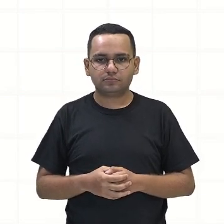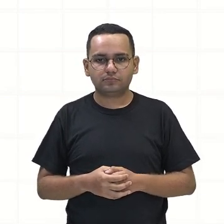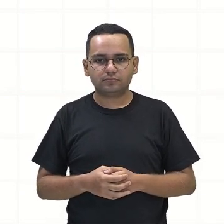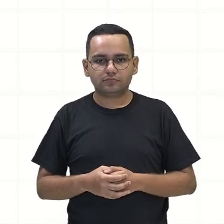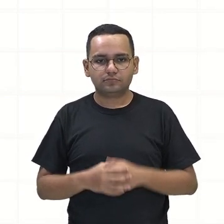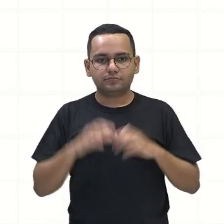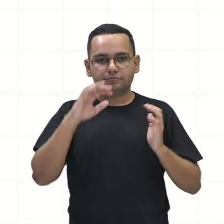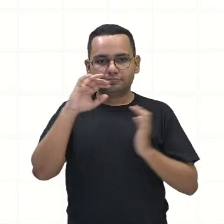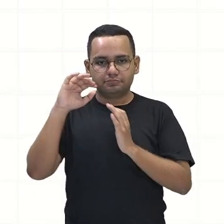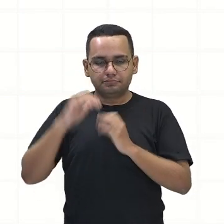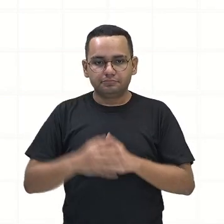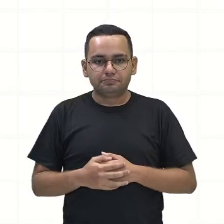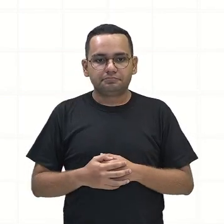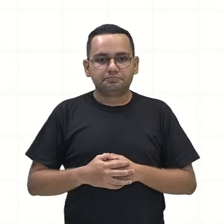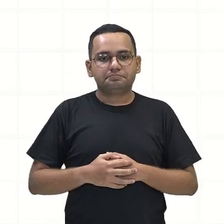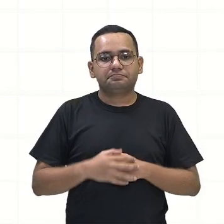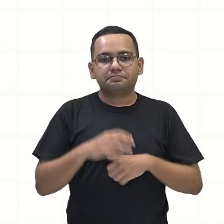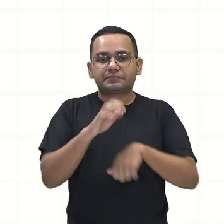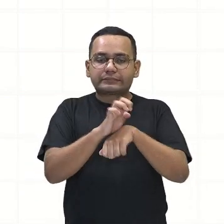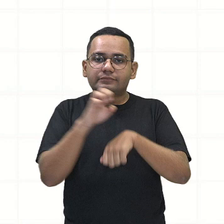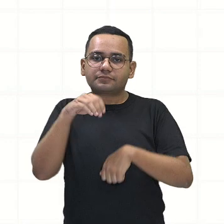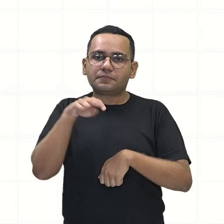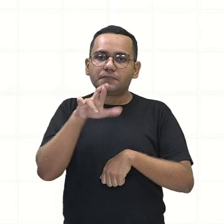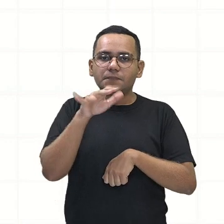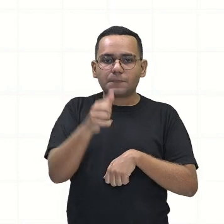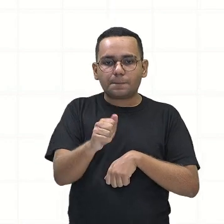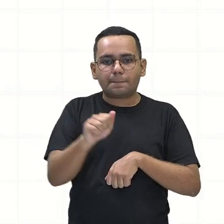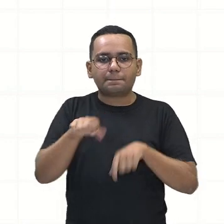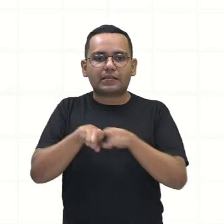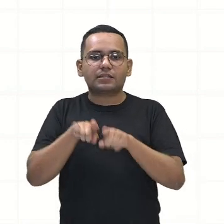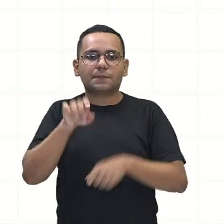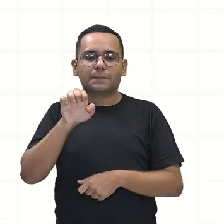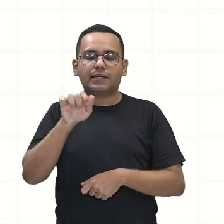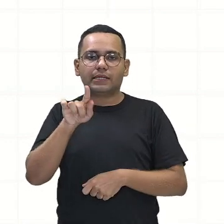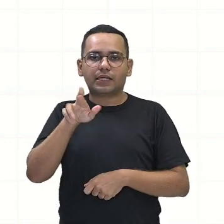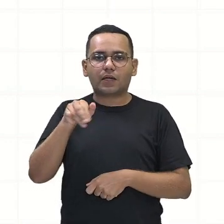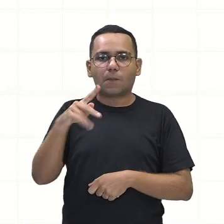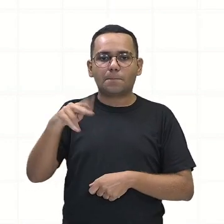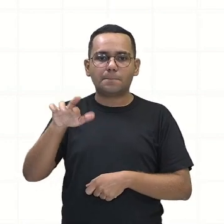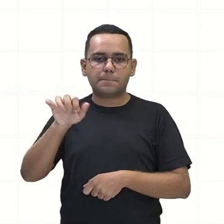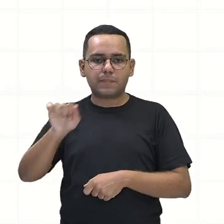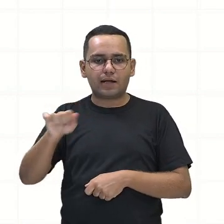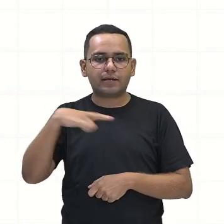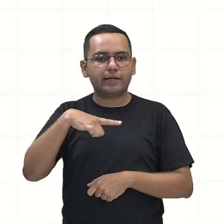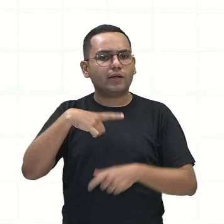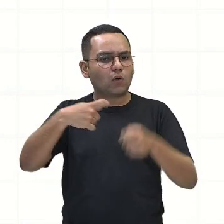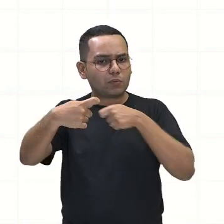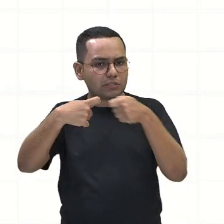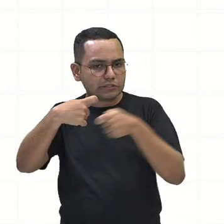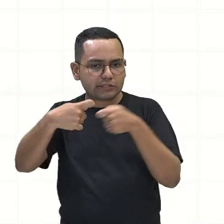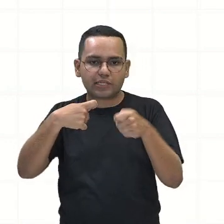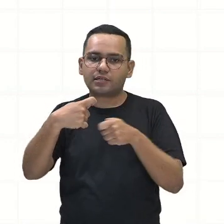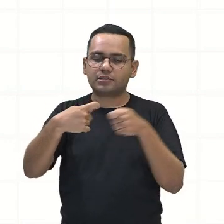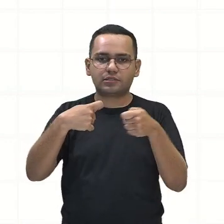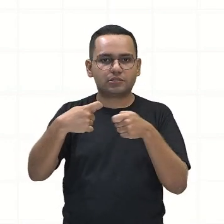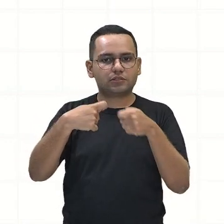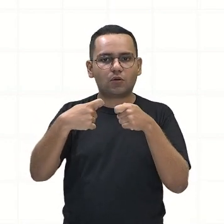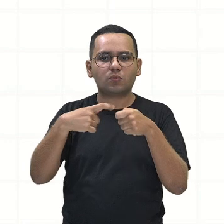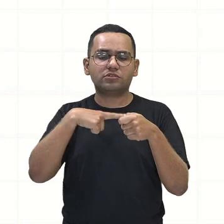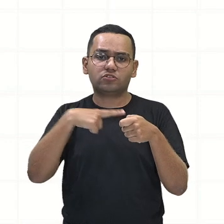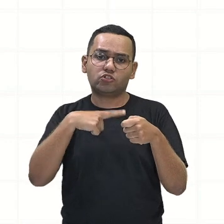O estado do Maranhão e Grão-Pará constituía a administração da mesma unidade territorial anterior.